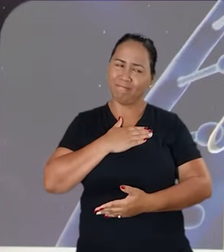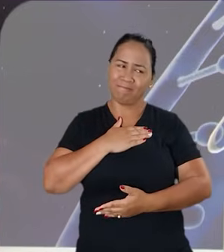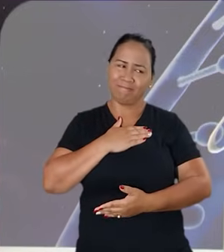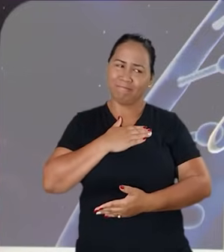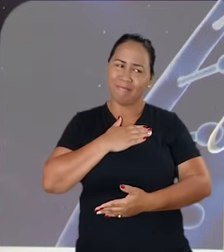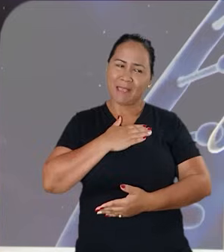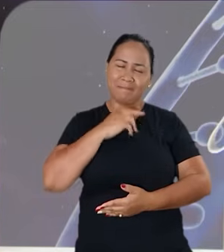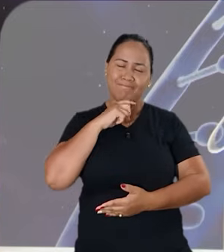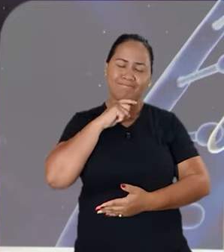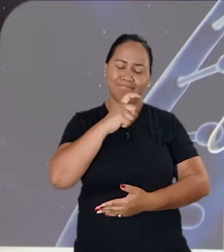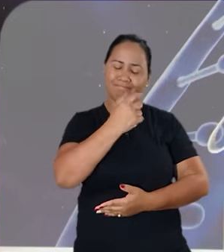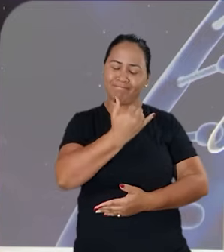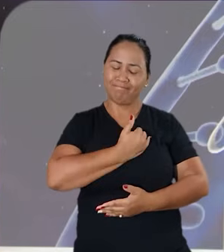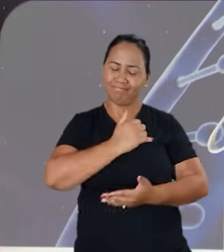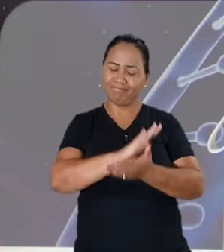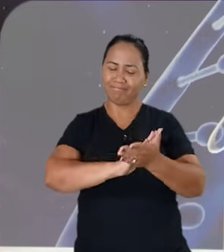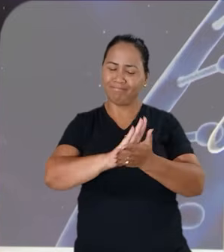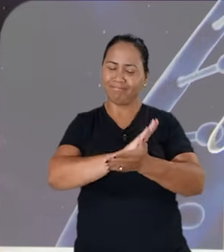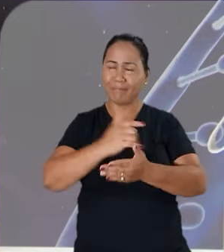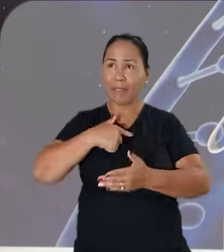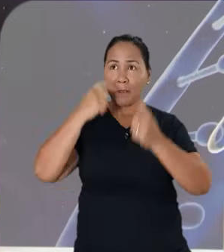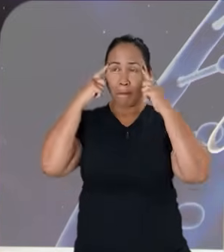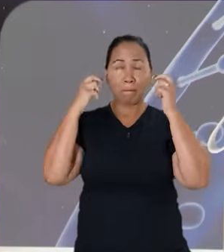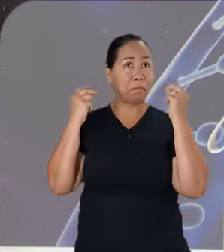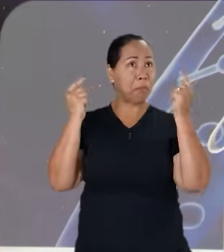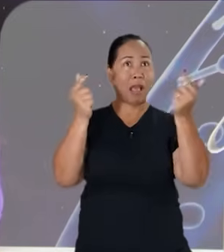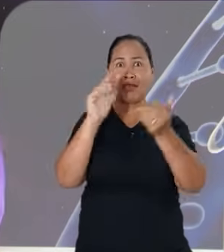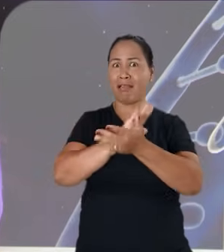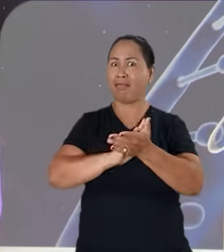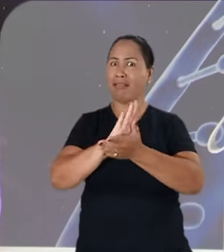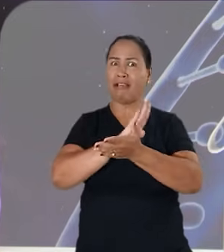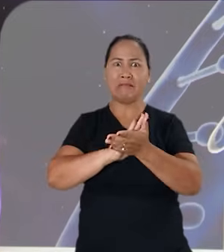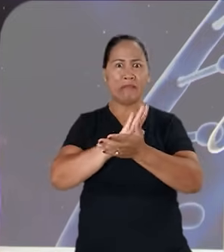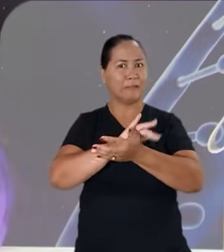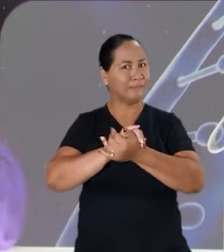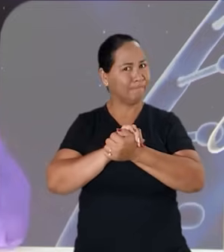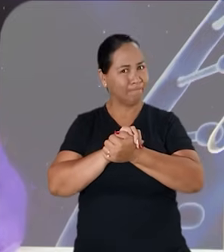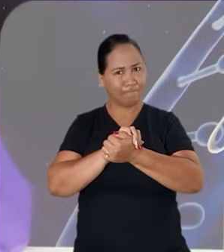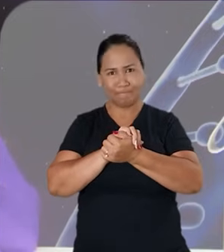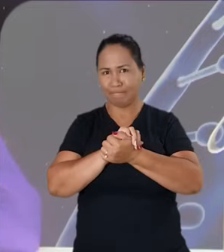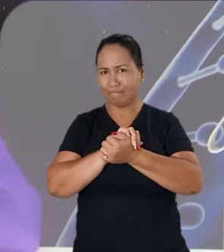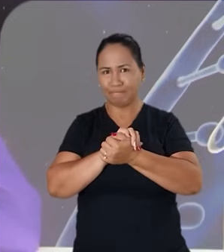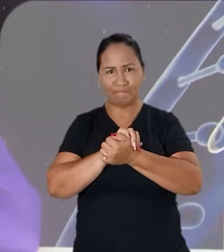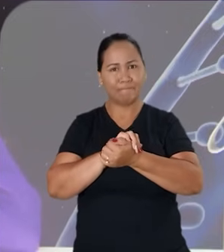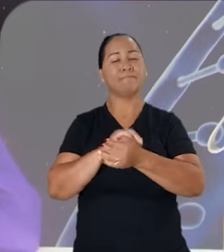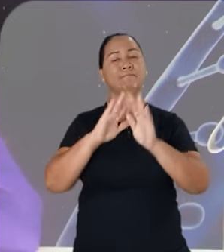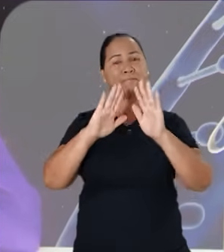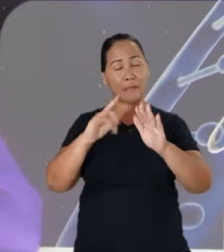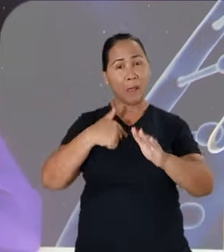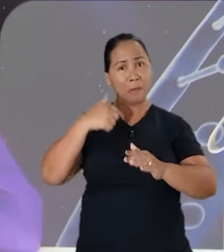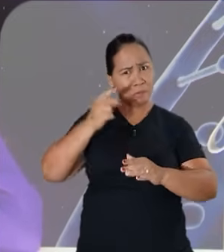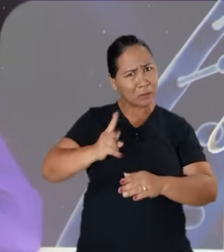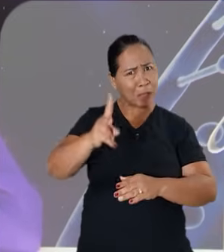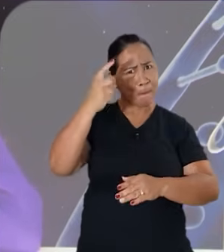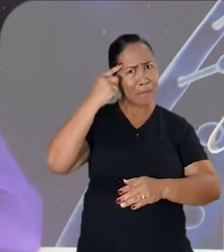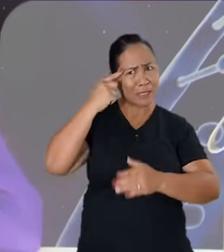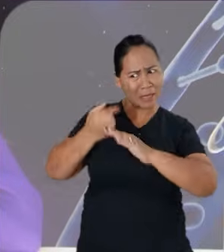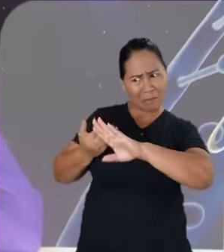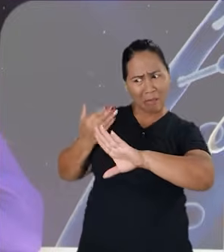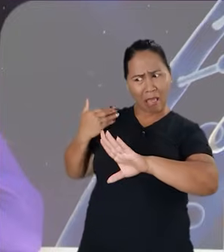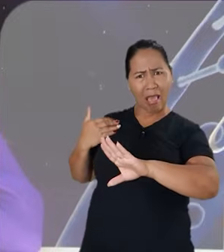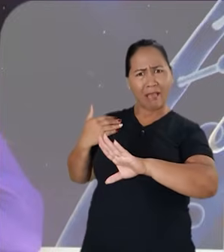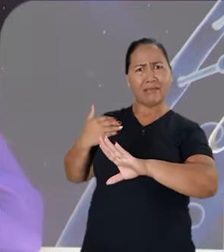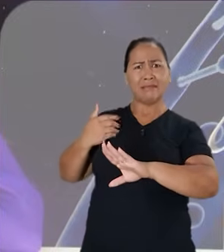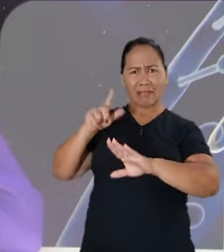eu teria dado atenção todos os dias para aquelas mensagens boas que são as mensagens mais